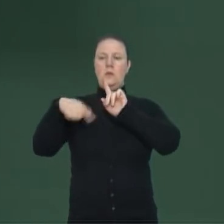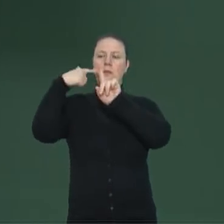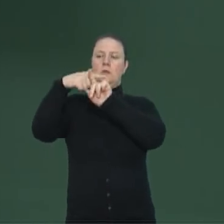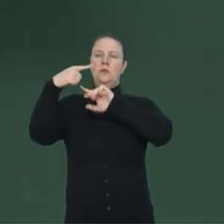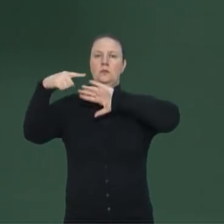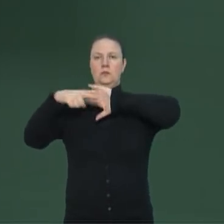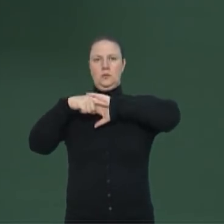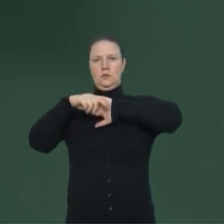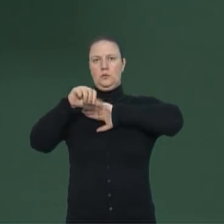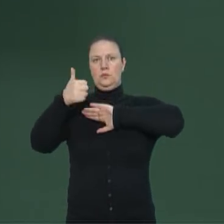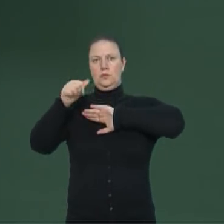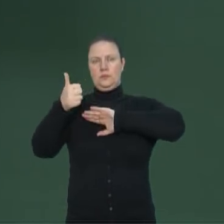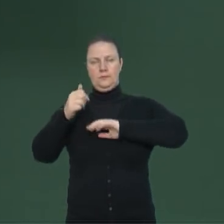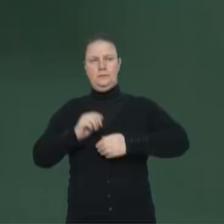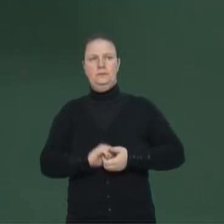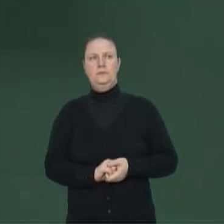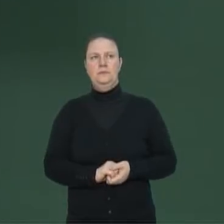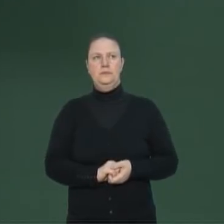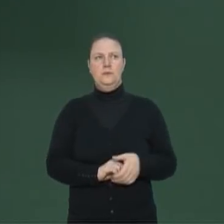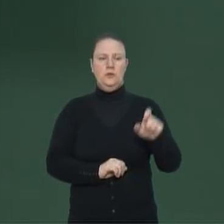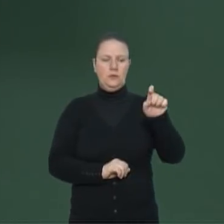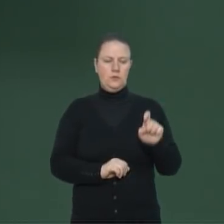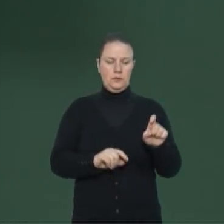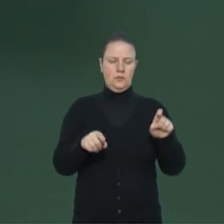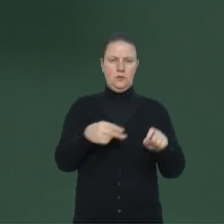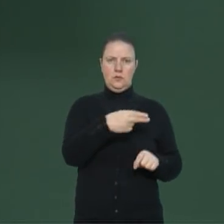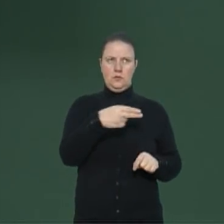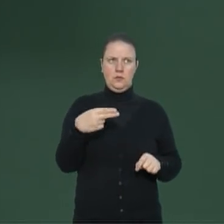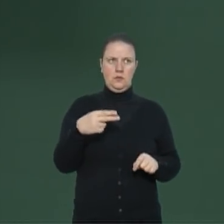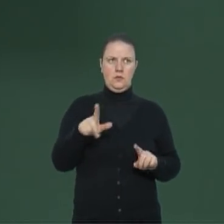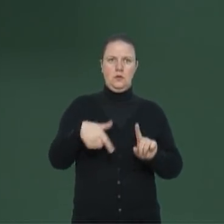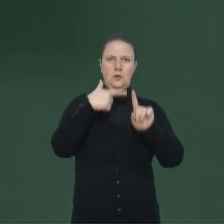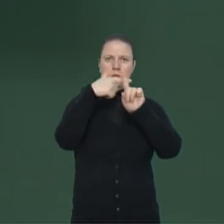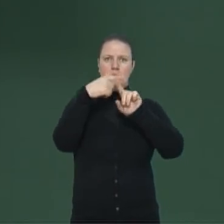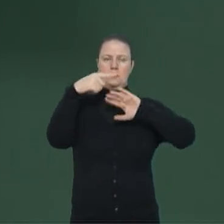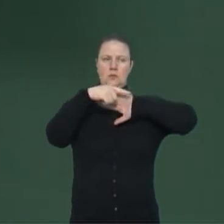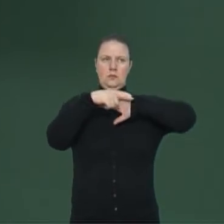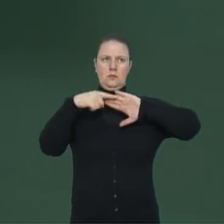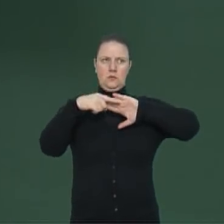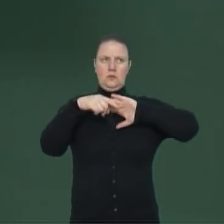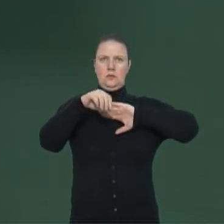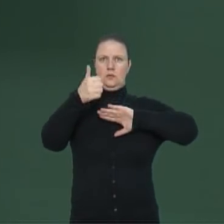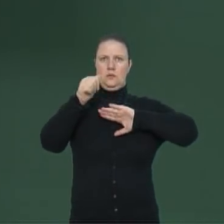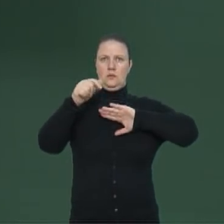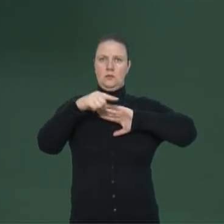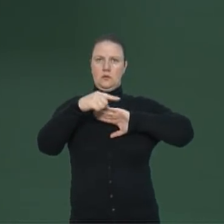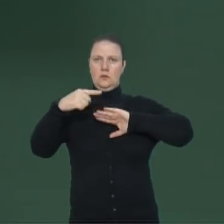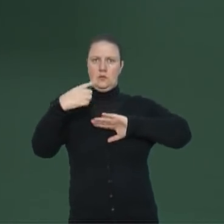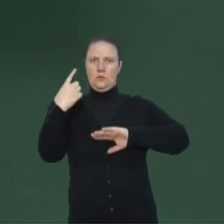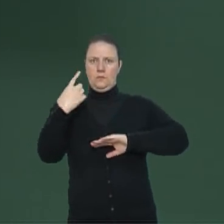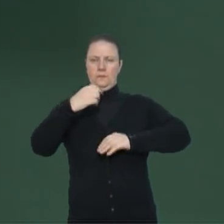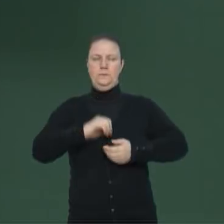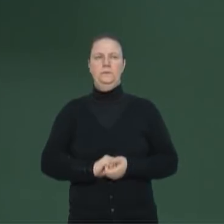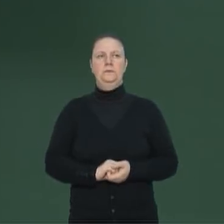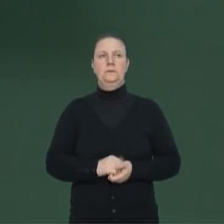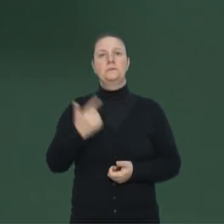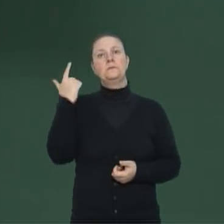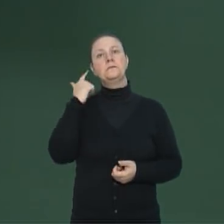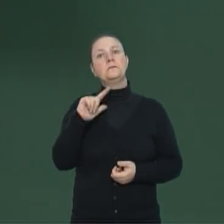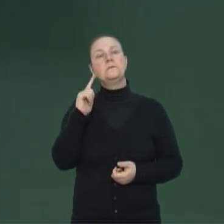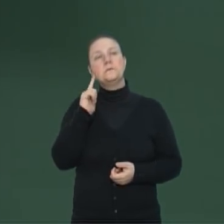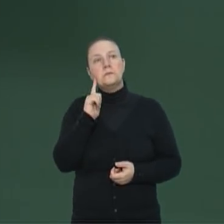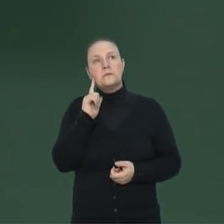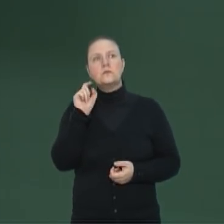por outro lado, fica negativo. Eu tenho, então, que x é igual a mais ou menos 11 menos 1, né? Então, eu consigo tirar